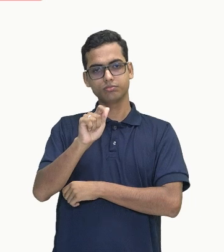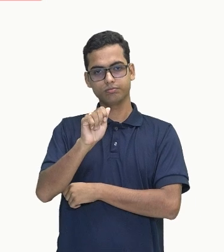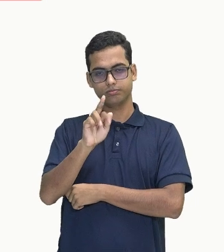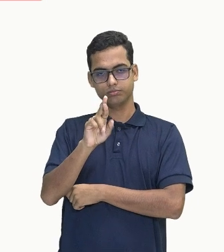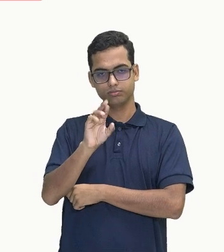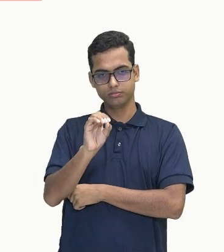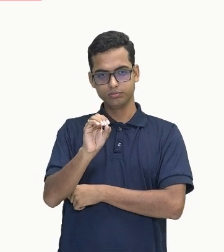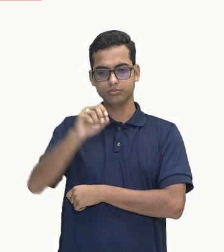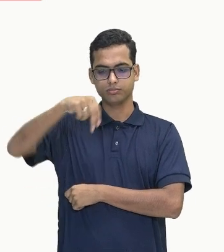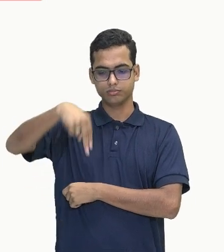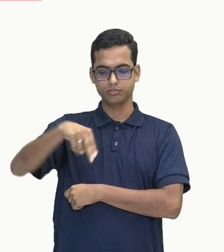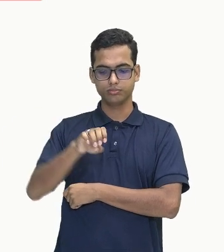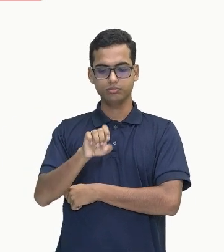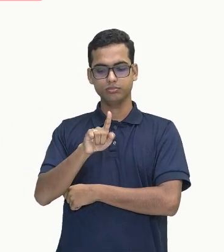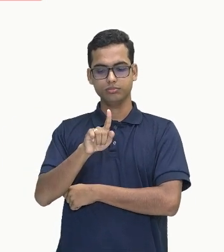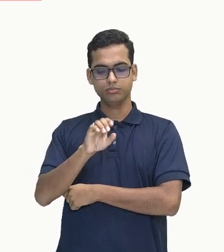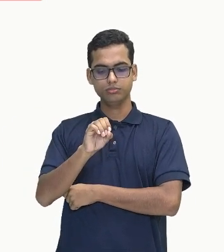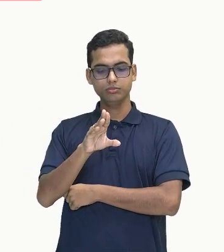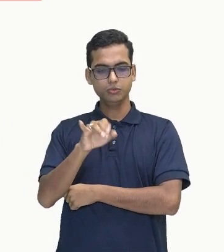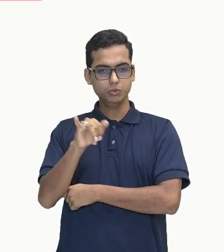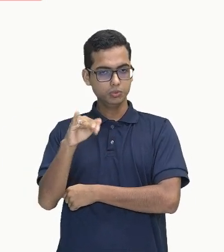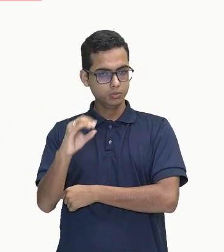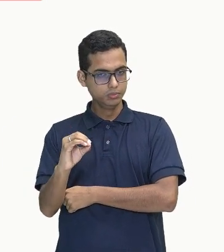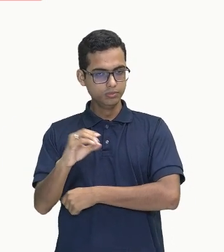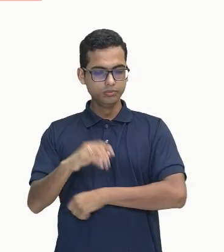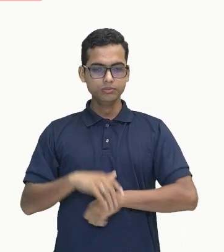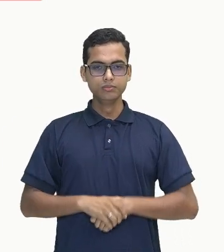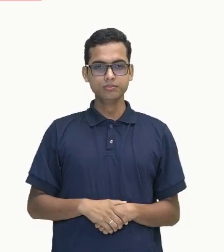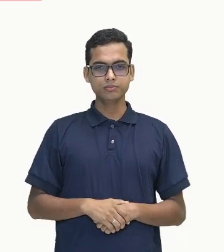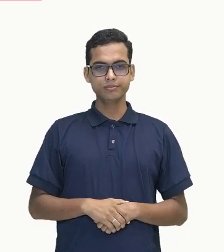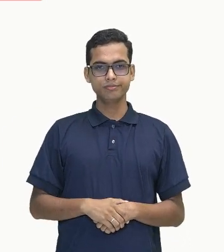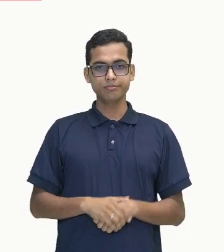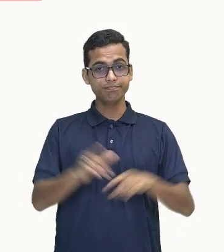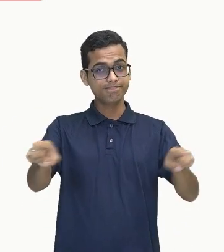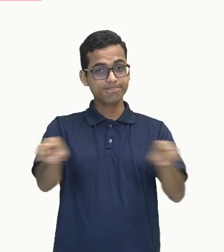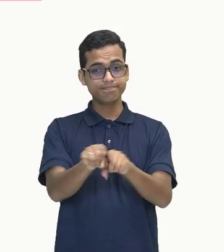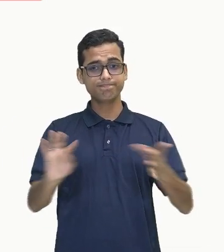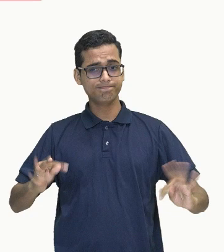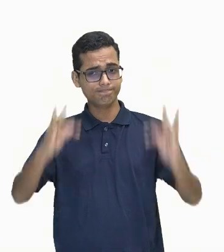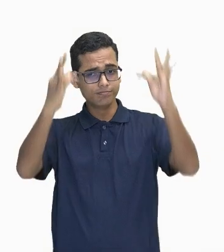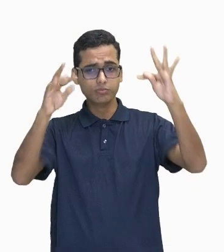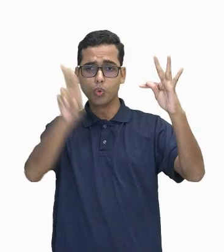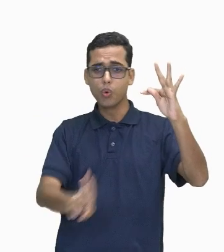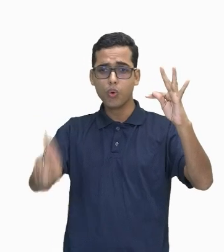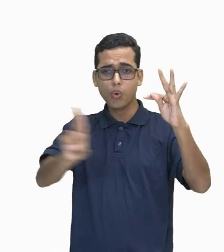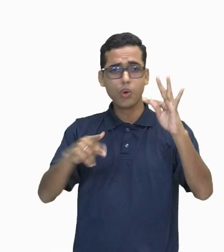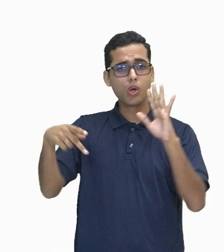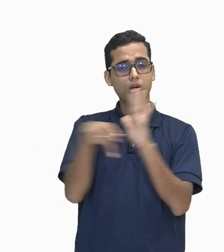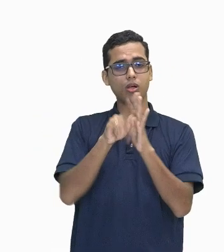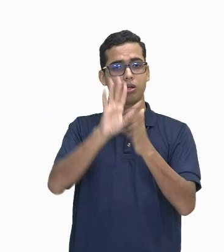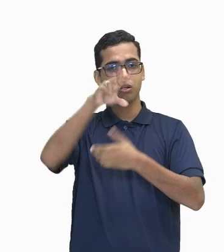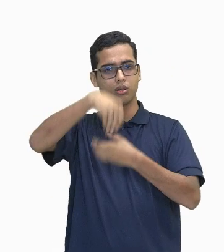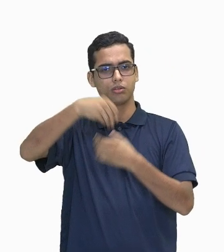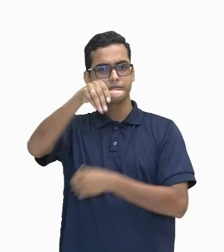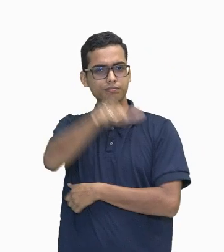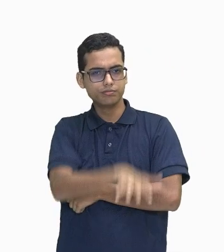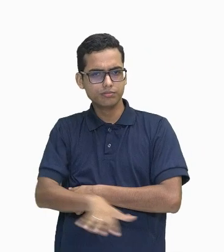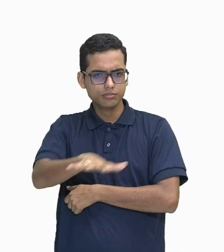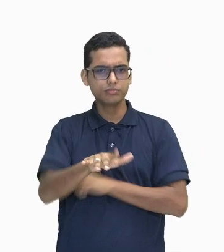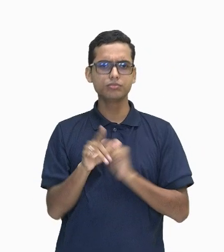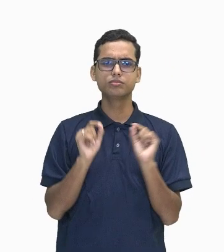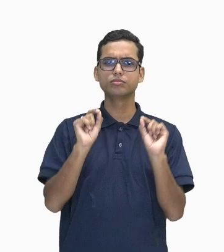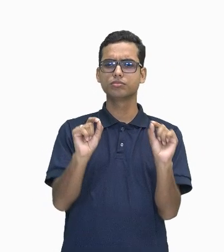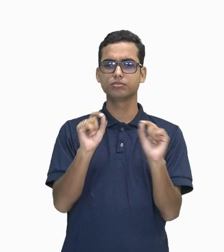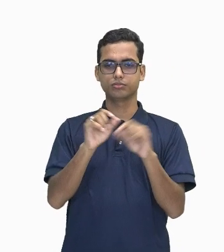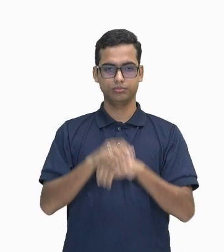produto final, certo? E aí nós temos as tecnologias utilizadas no agronegócio, né? O que é que a gente observa